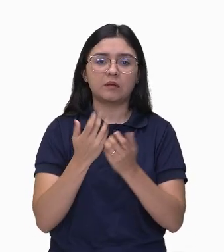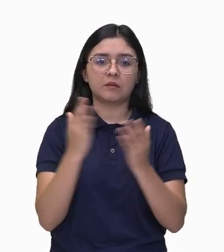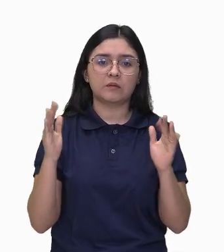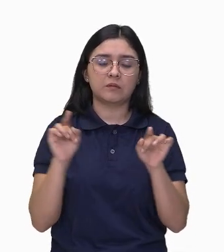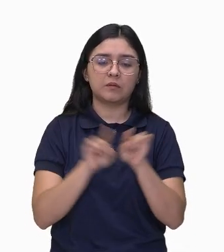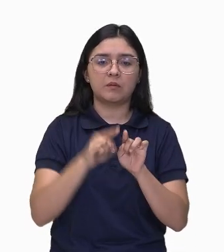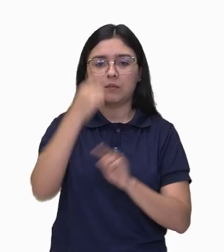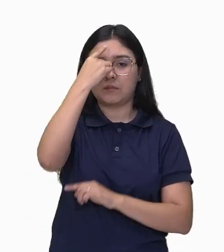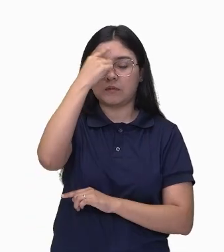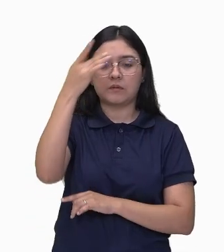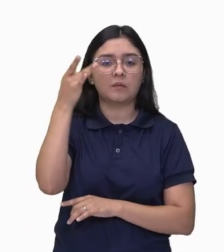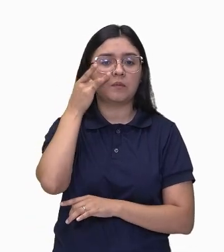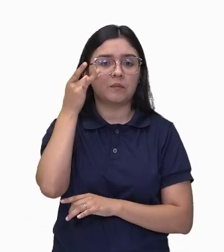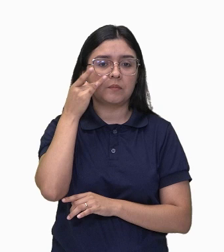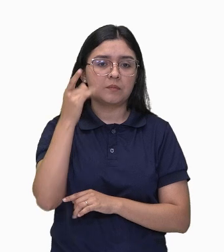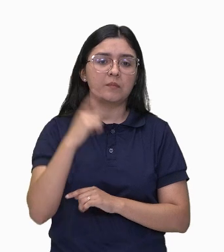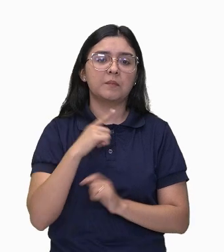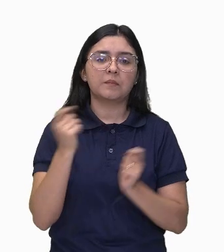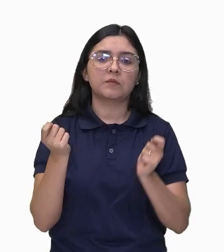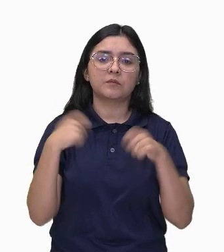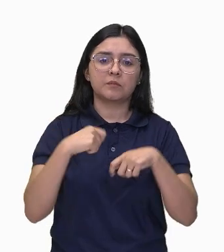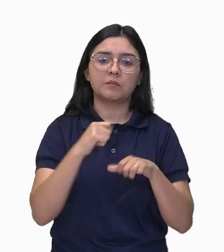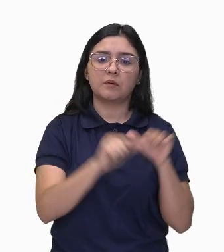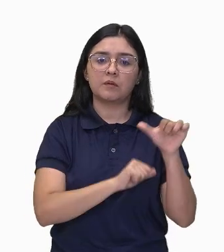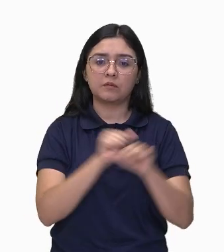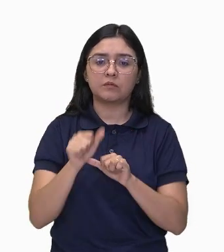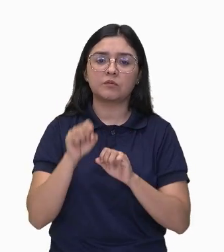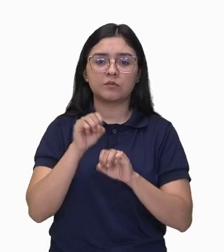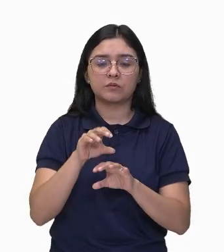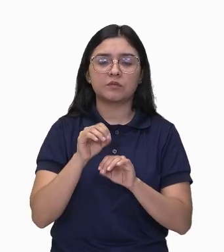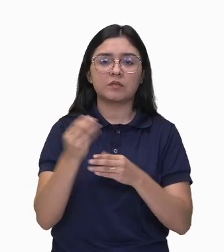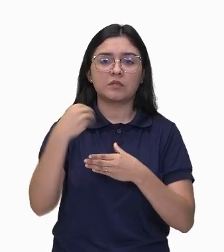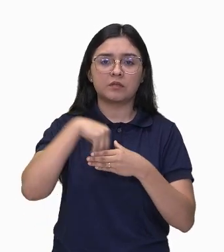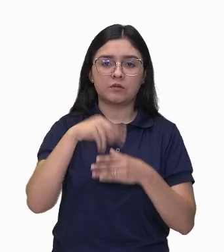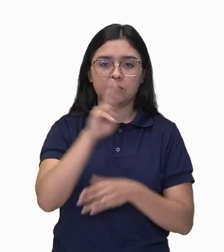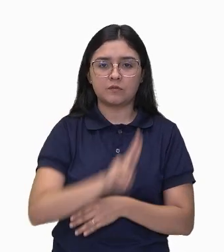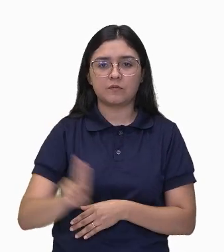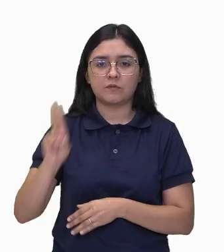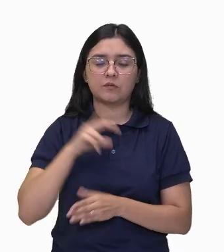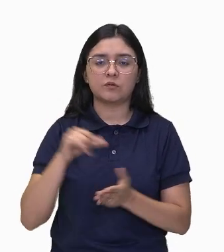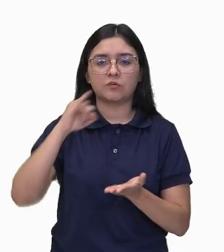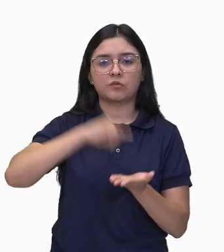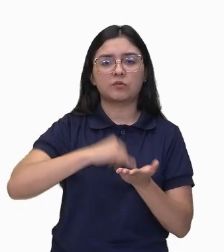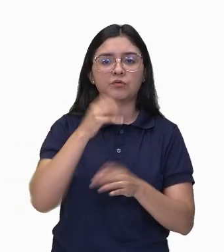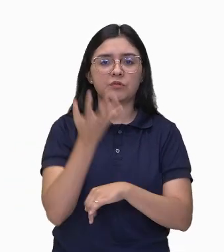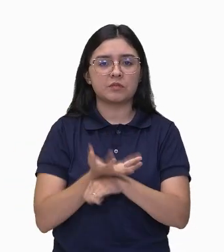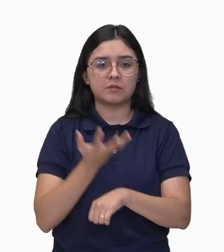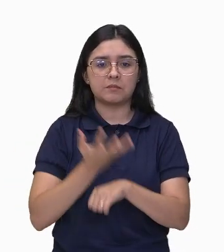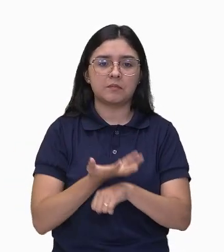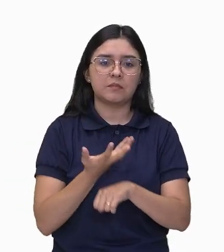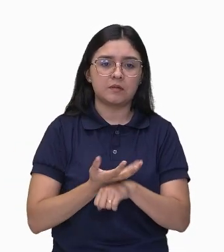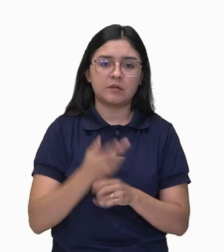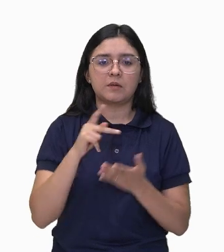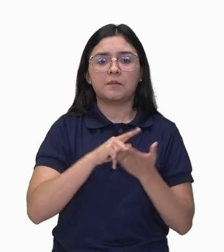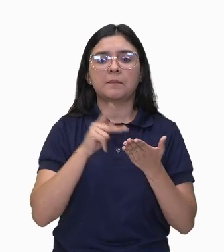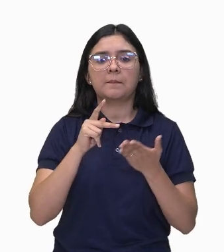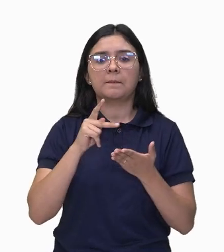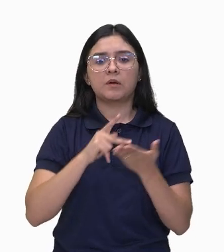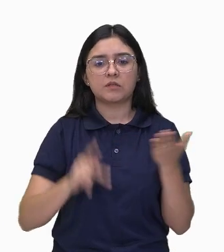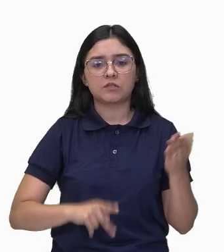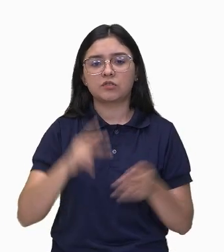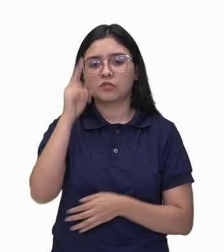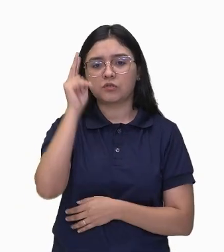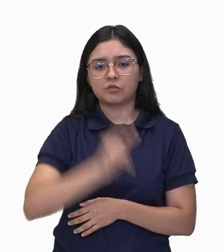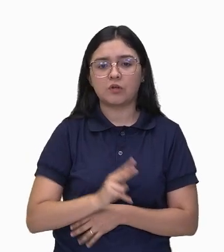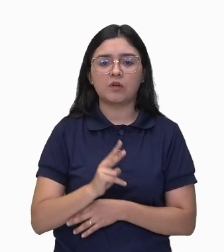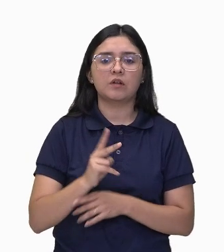humanista provocou uma reforma no ensino das universidades com a introdução de disciplinas como a poesia, a história